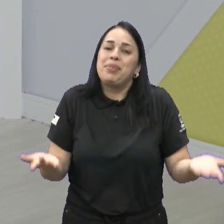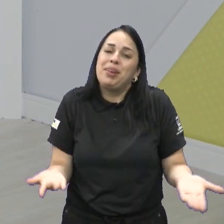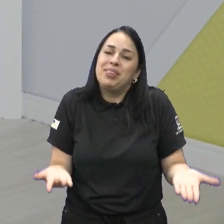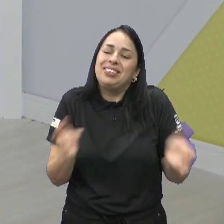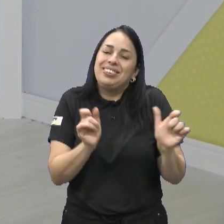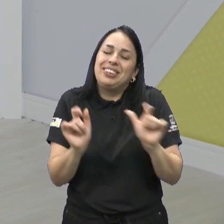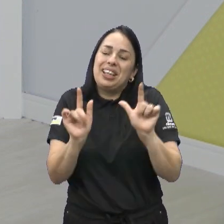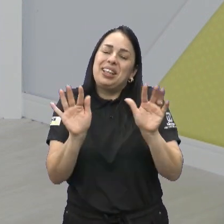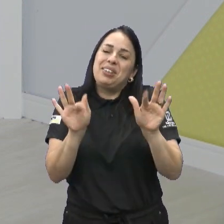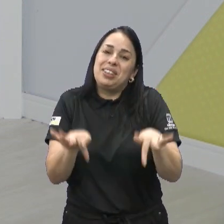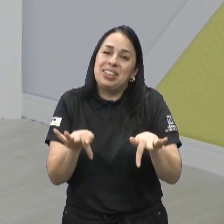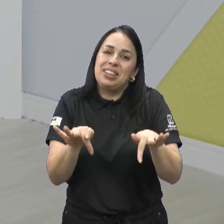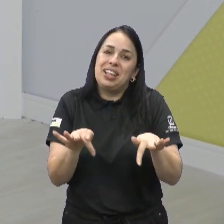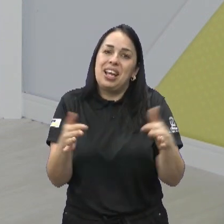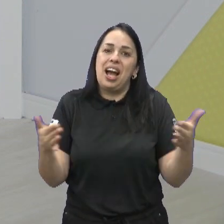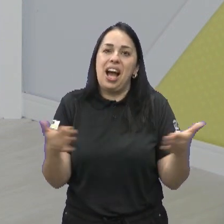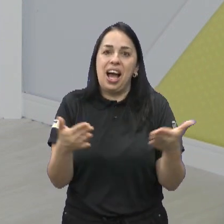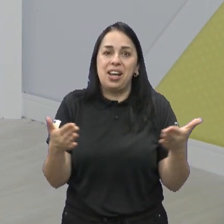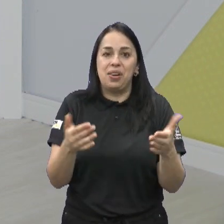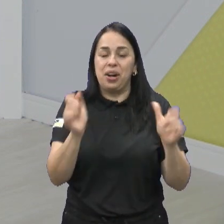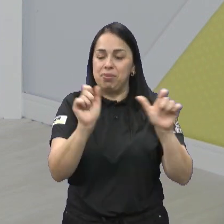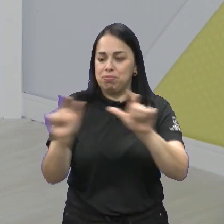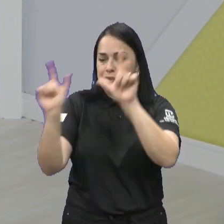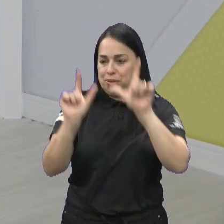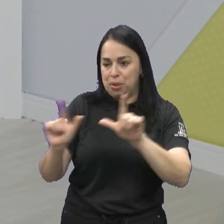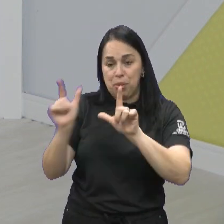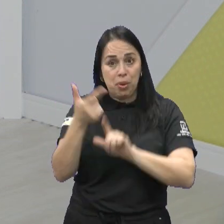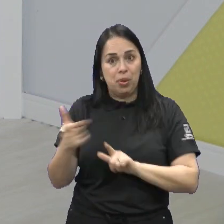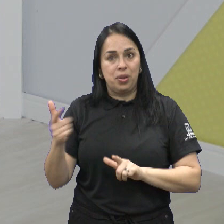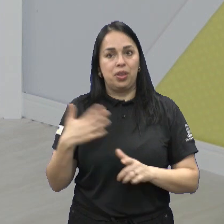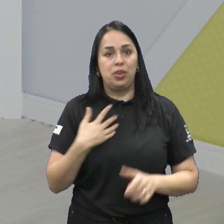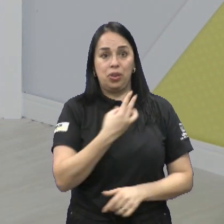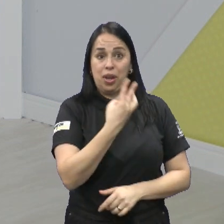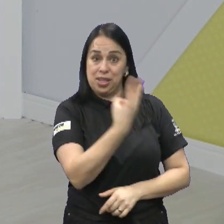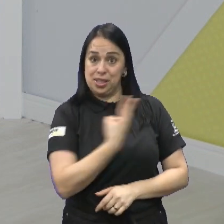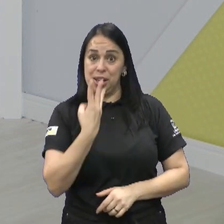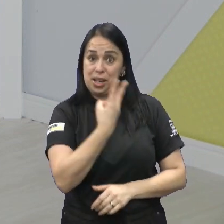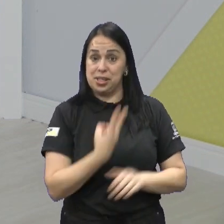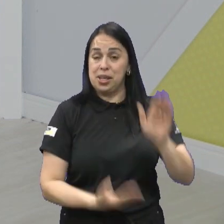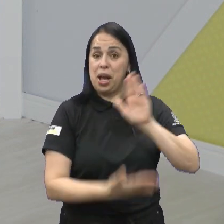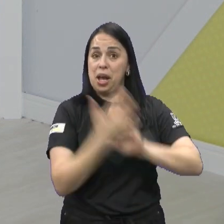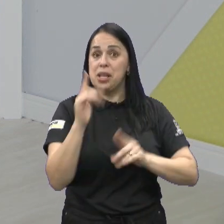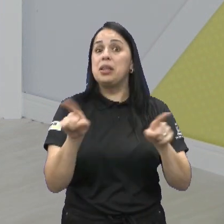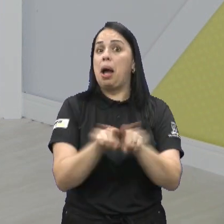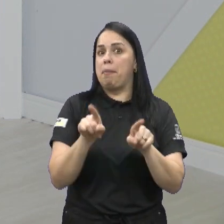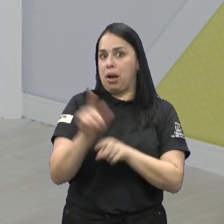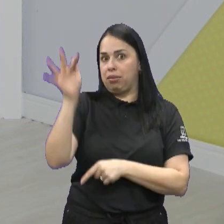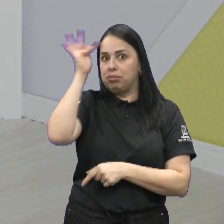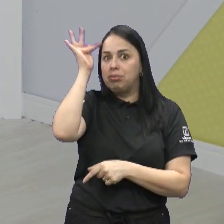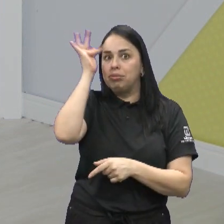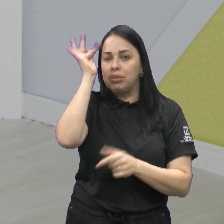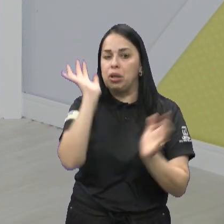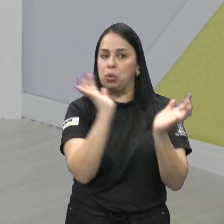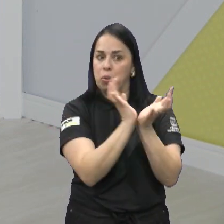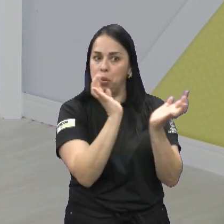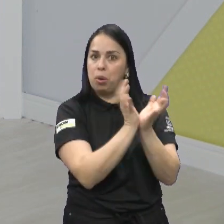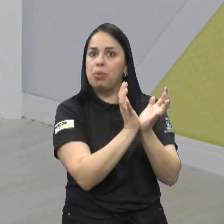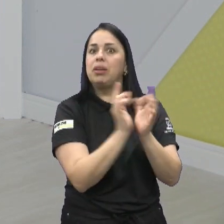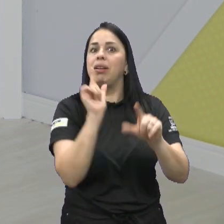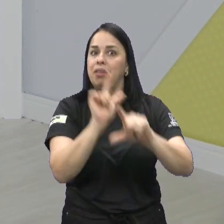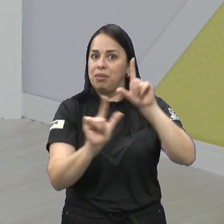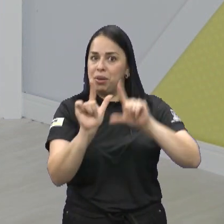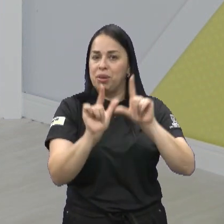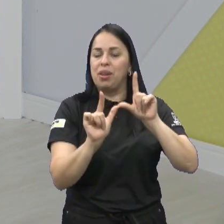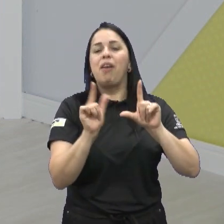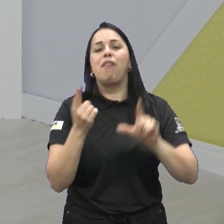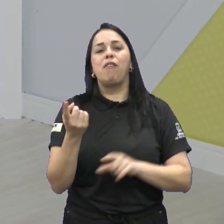está chegando ao final, você fica agora com a programação da TV Câmara. Eu, Paulito, Mayra, Luizão, toda a equipe do Hora do Esporte e também da TV Câmara. A gente